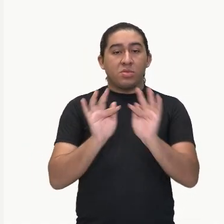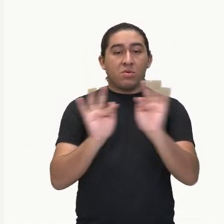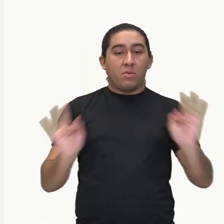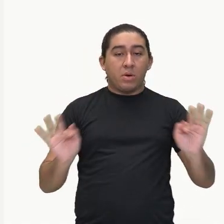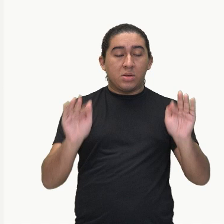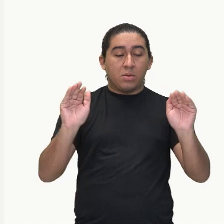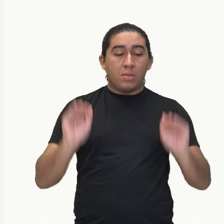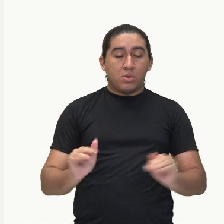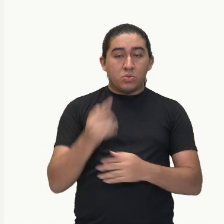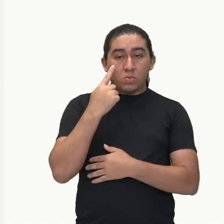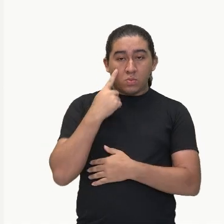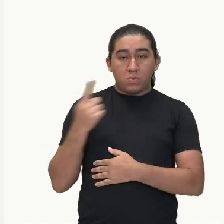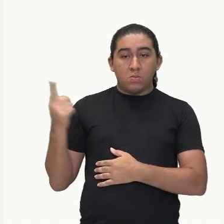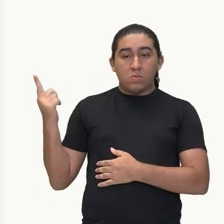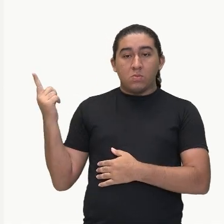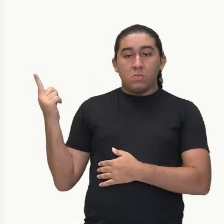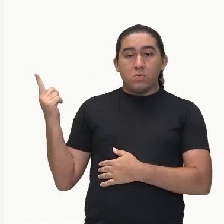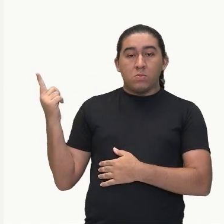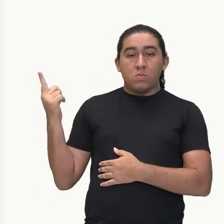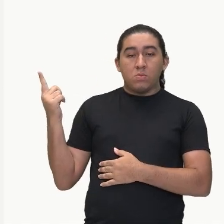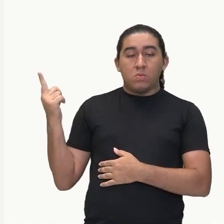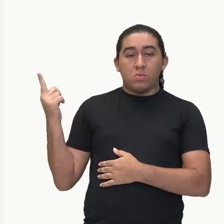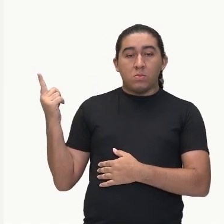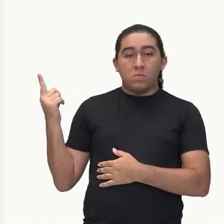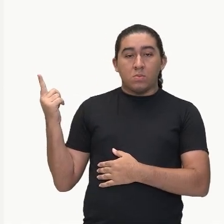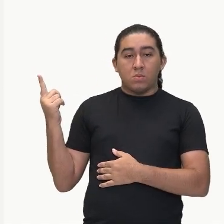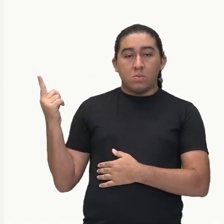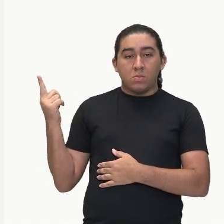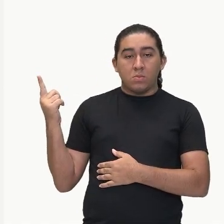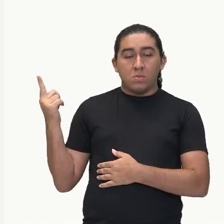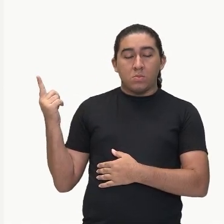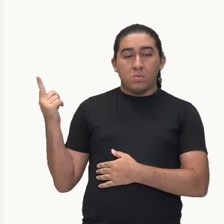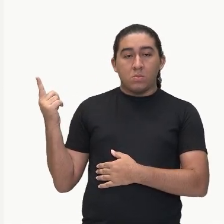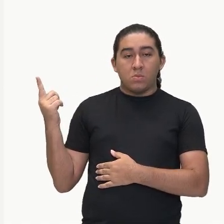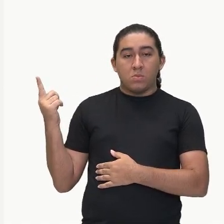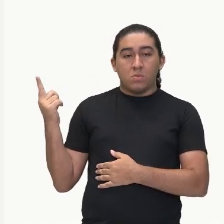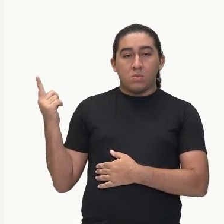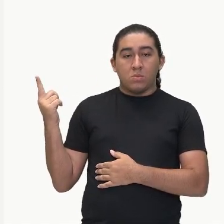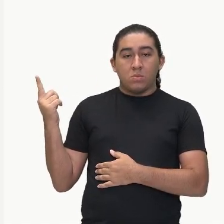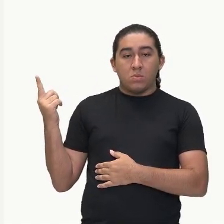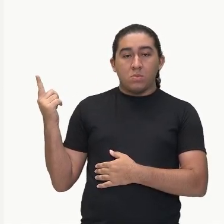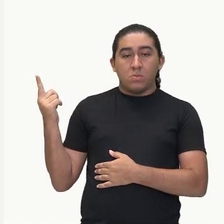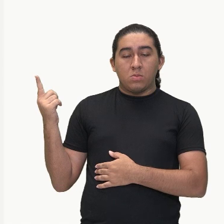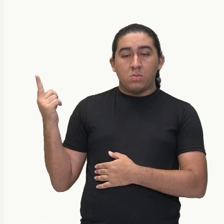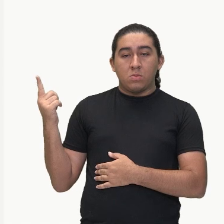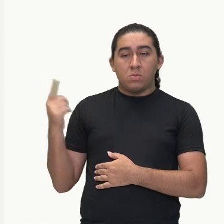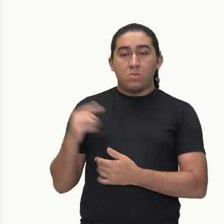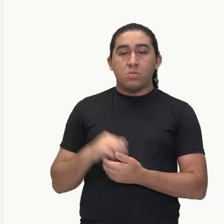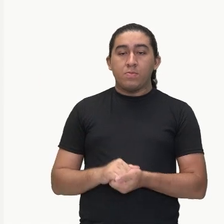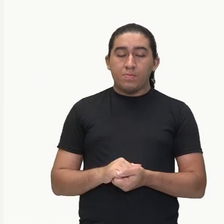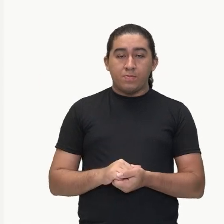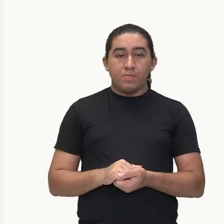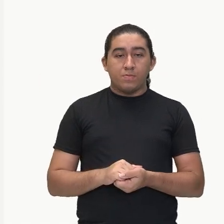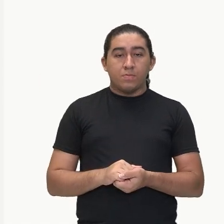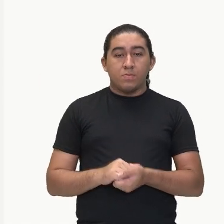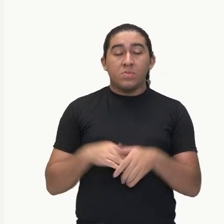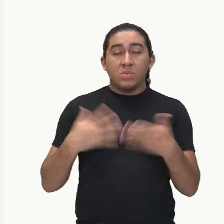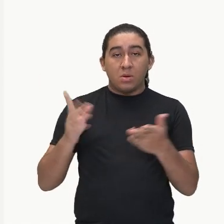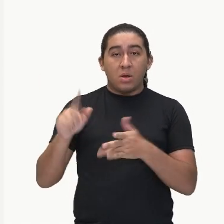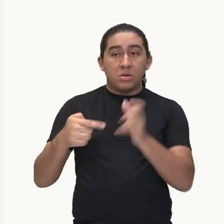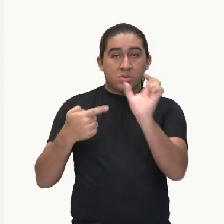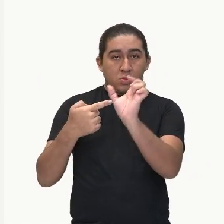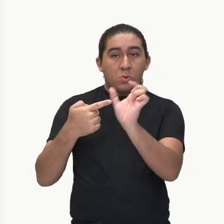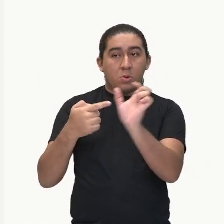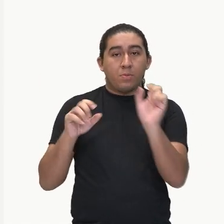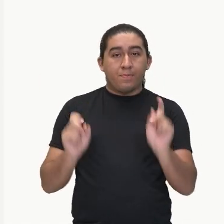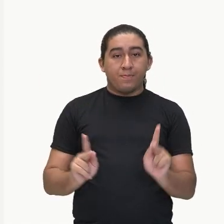a mulher vai. Tá vendo? Ou um ou outro. Então, vai estar aí no singular.